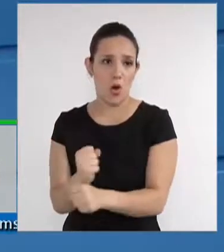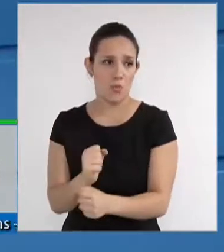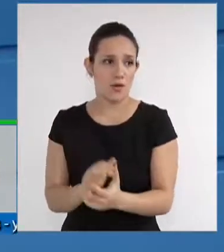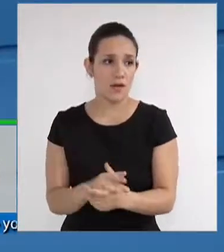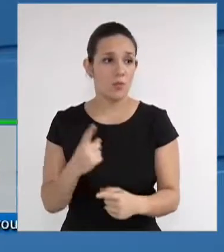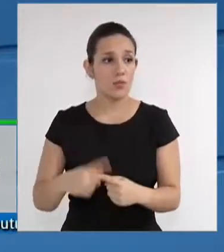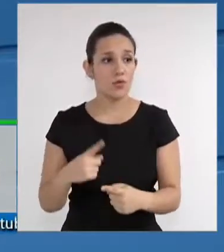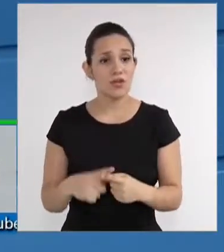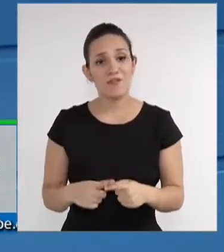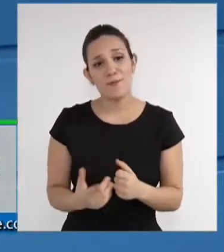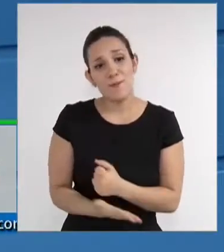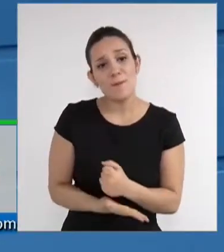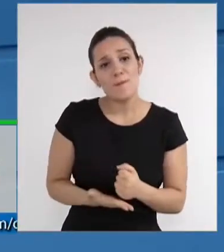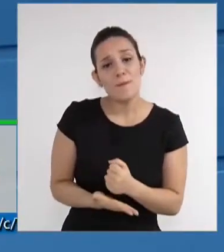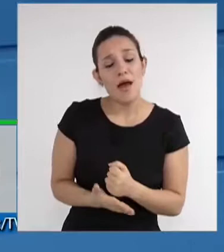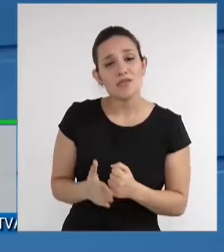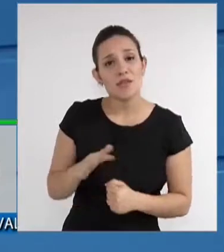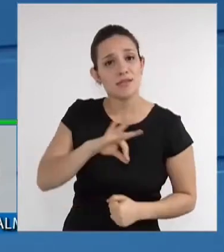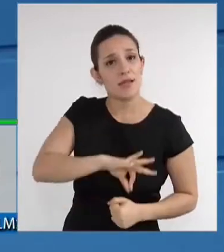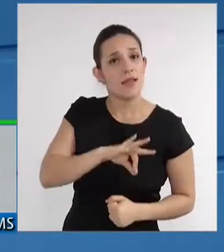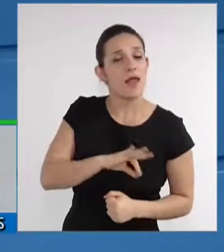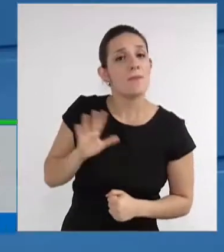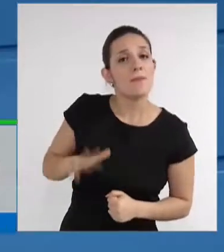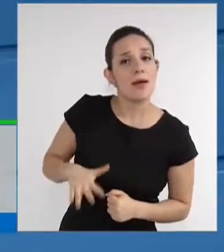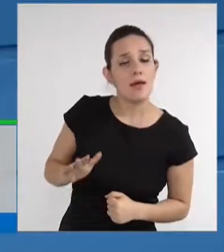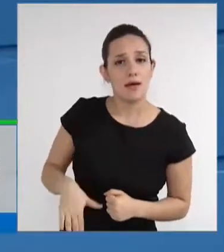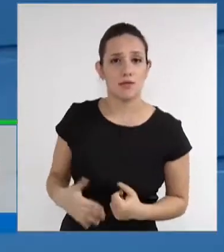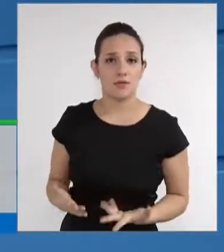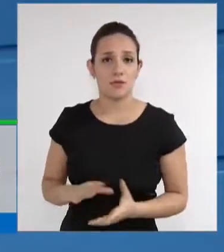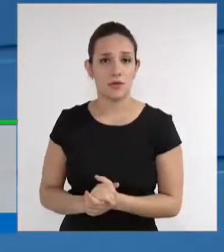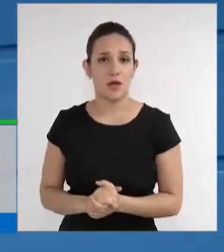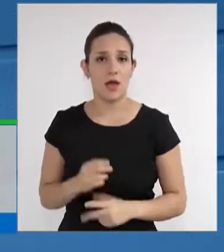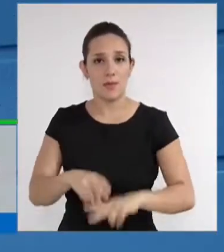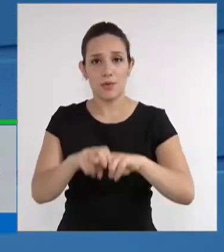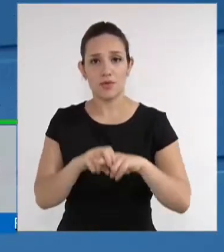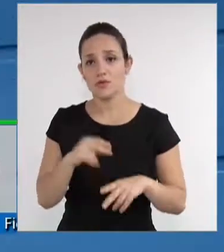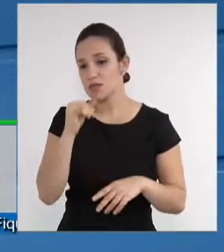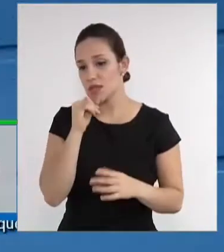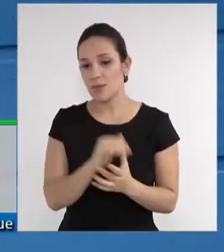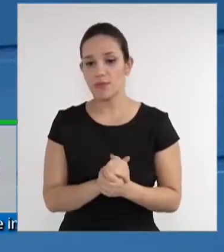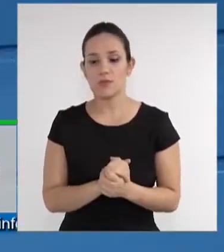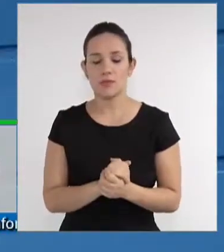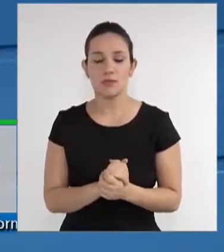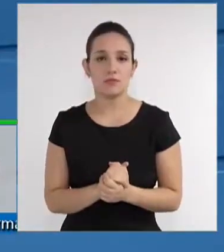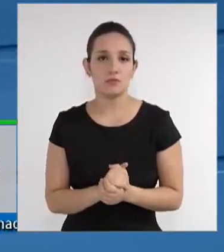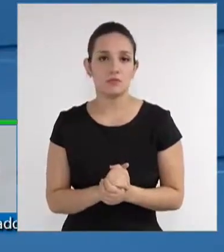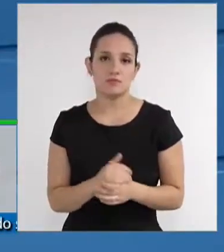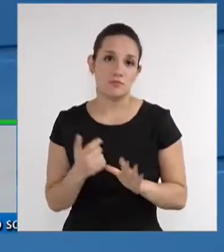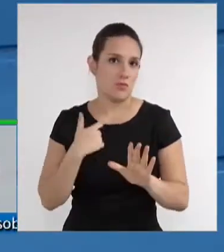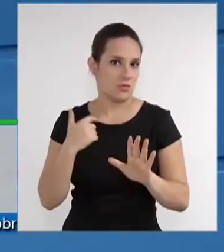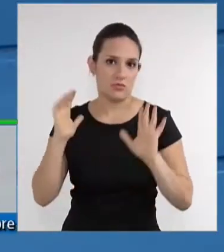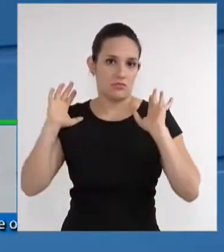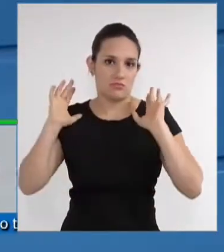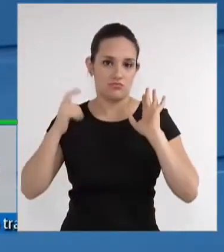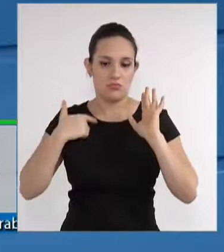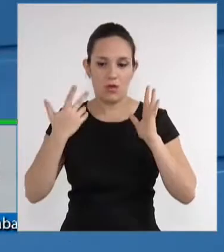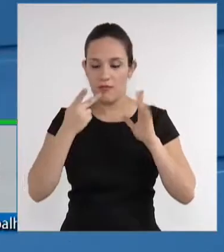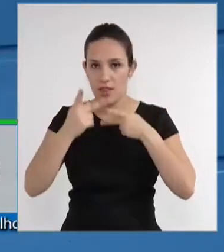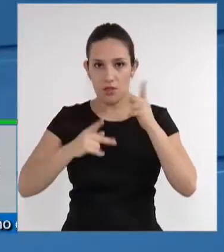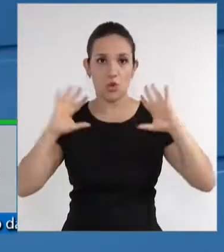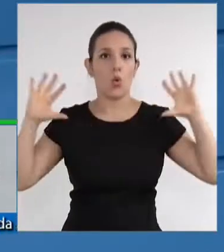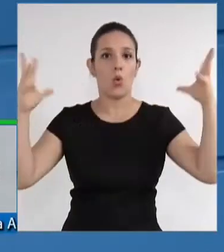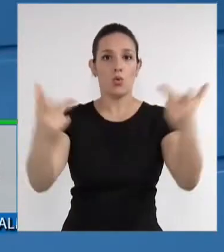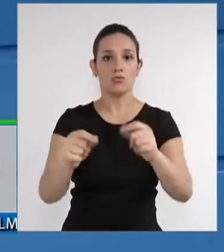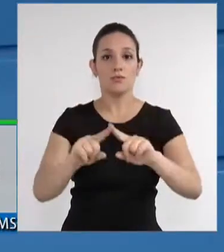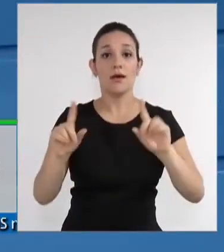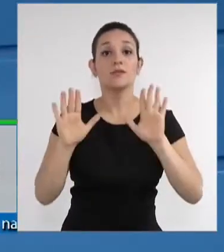Não consegue tocar, por quê? Porque mergulhou nesse sentido, e aí não tem, às vezes, não estou aqui querendo generalizar, mas